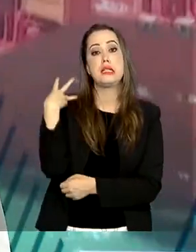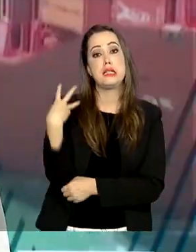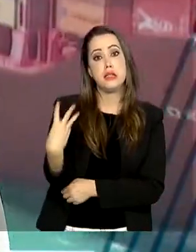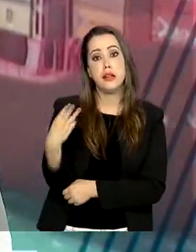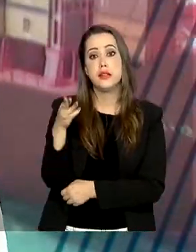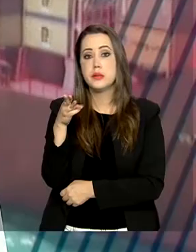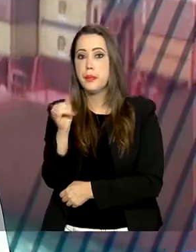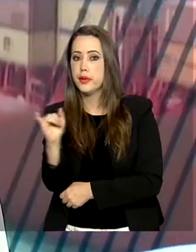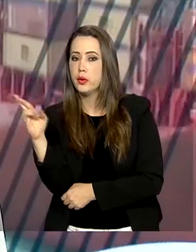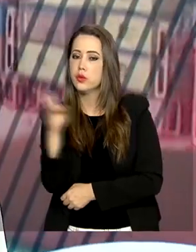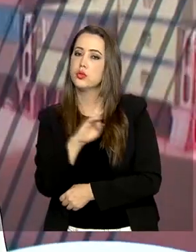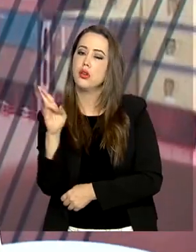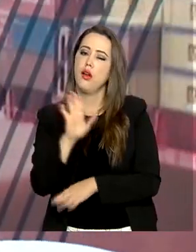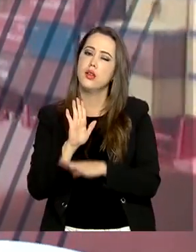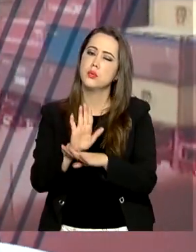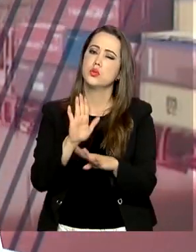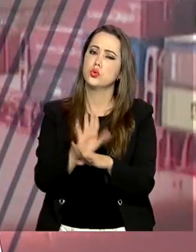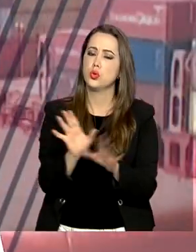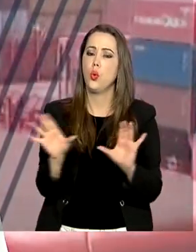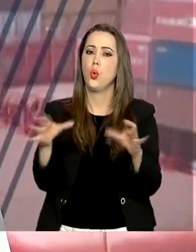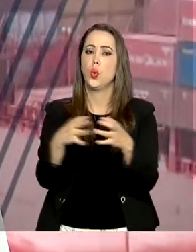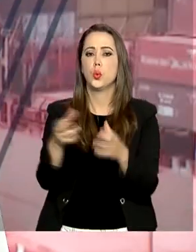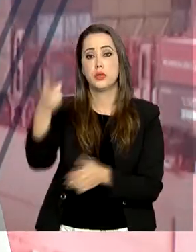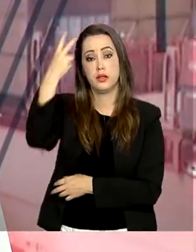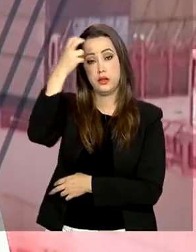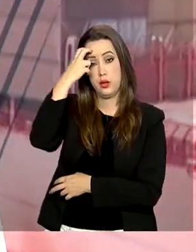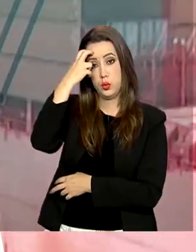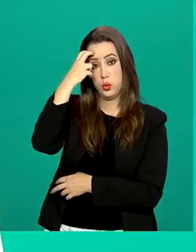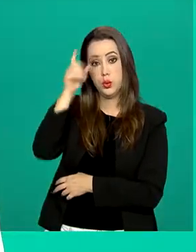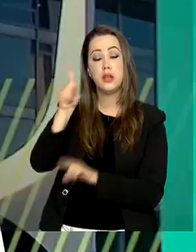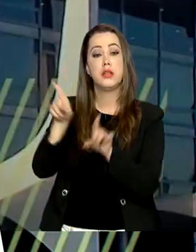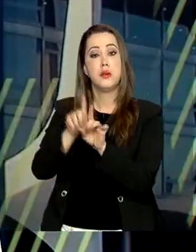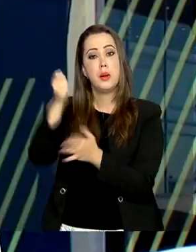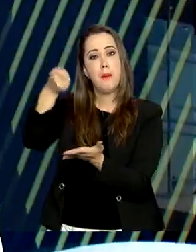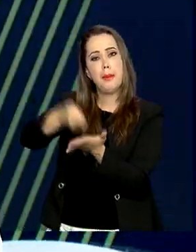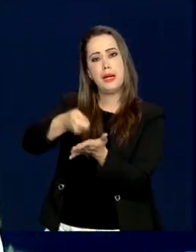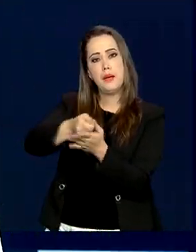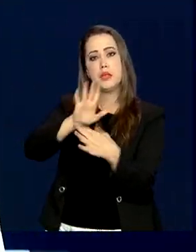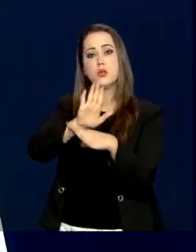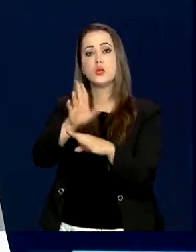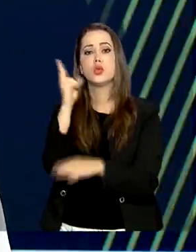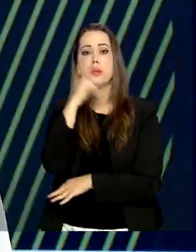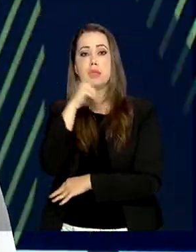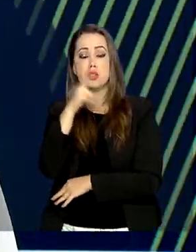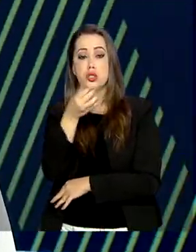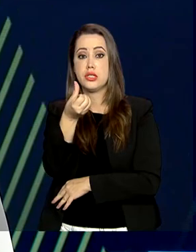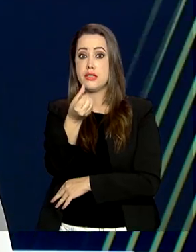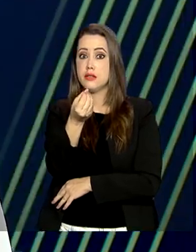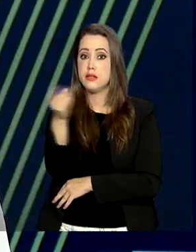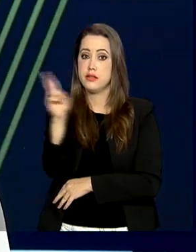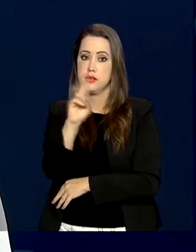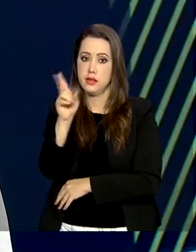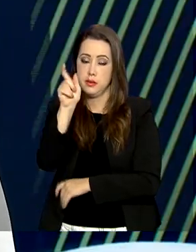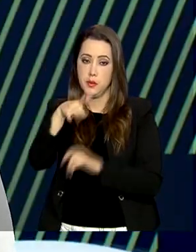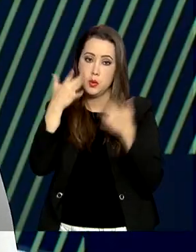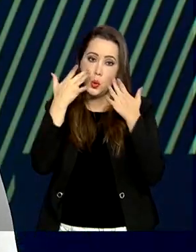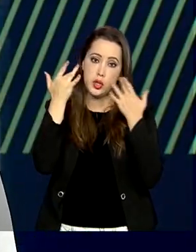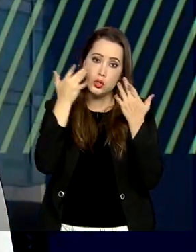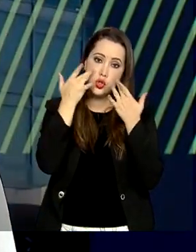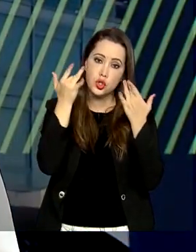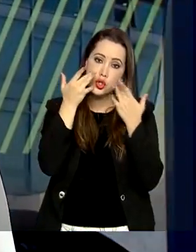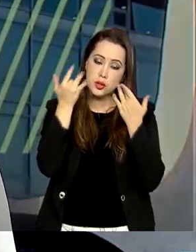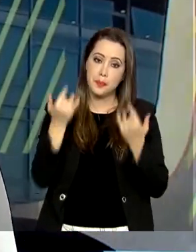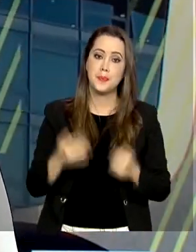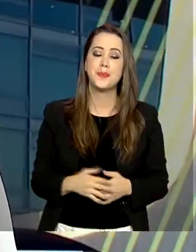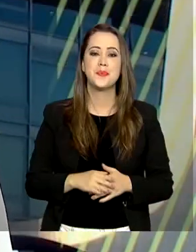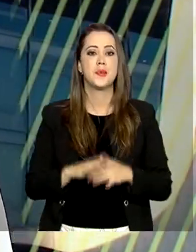de reais para apoiar o setor e prevê ainda o pagamento de auxílio de 600 reais para artistas informais.